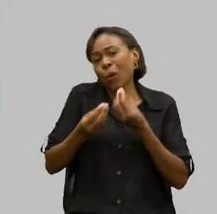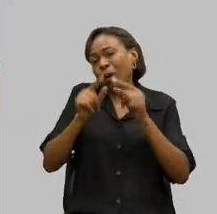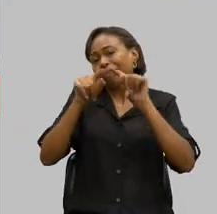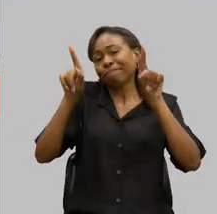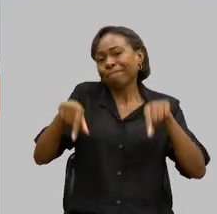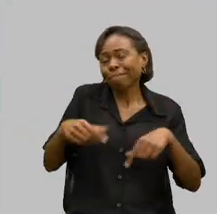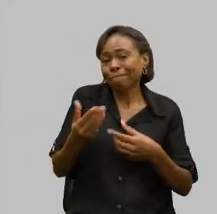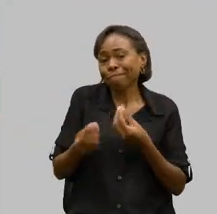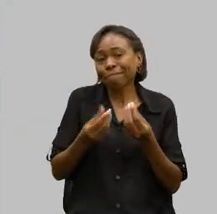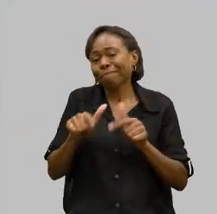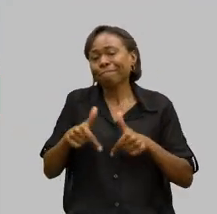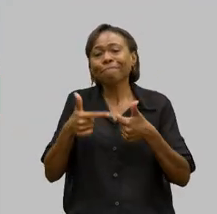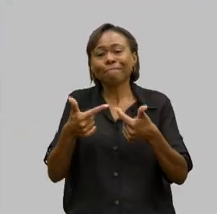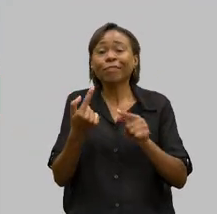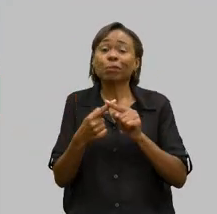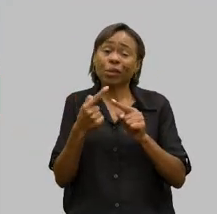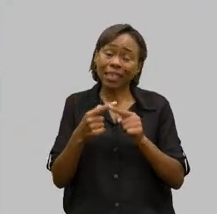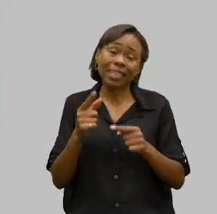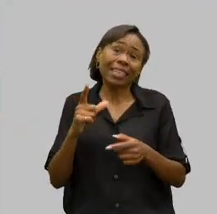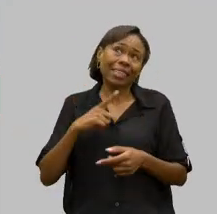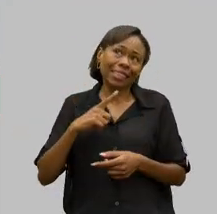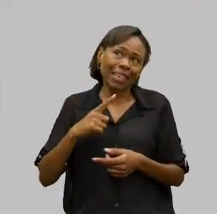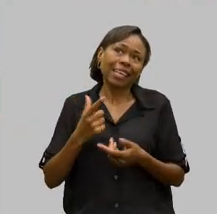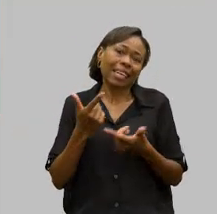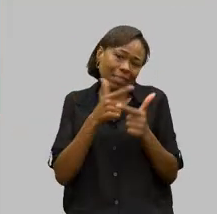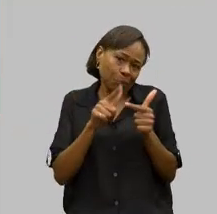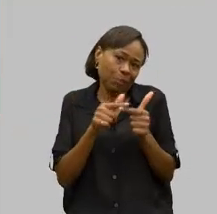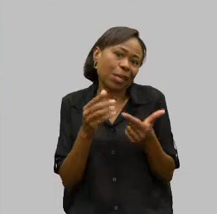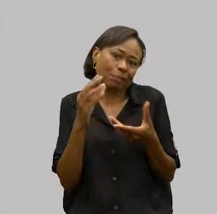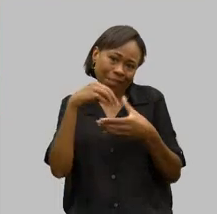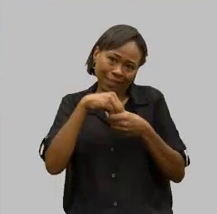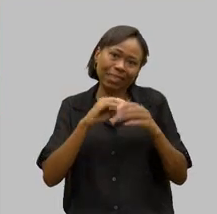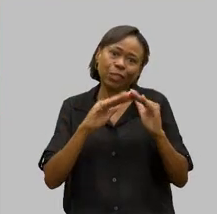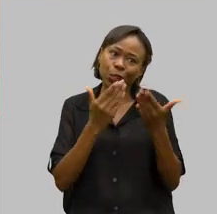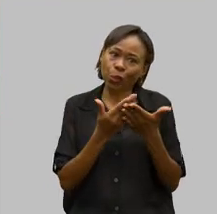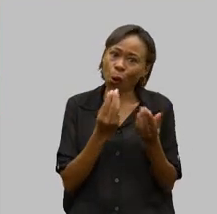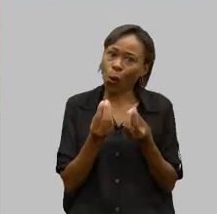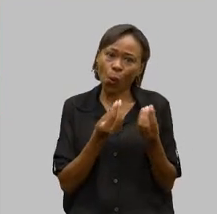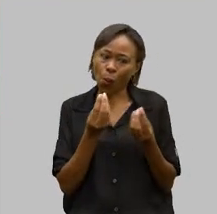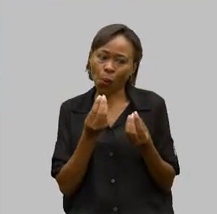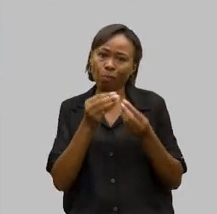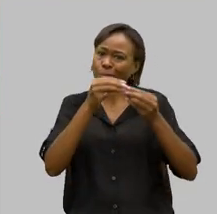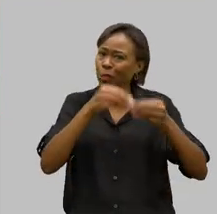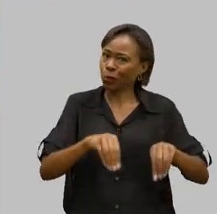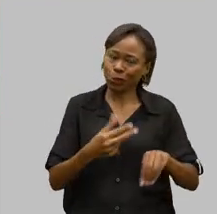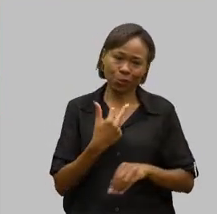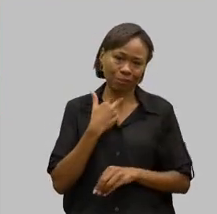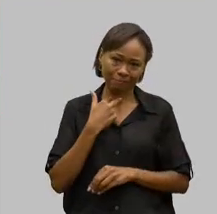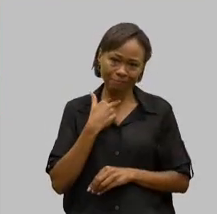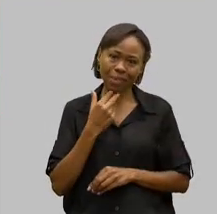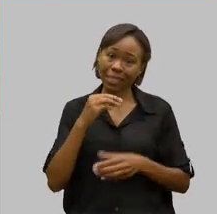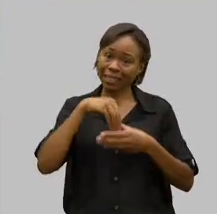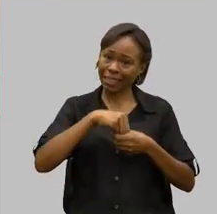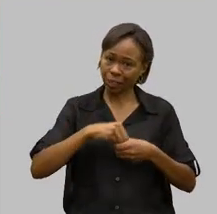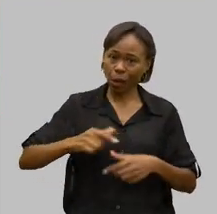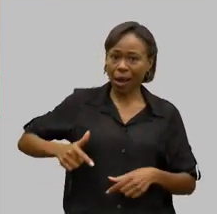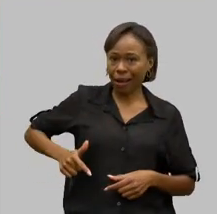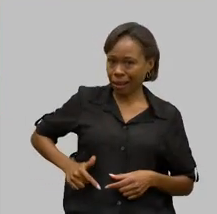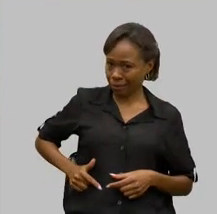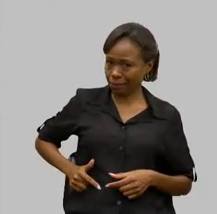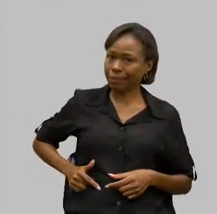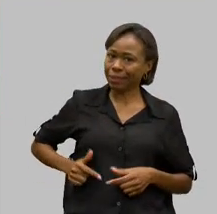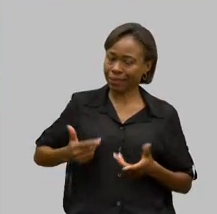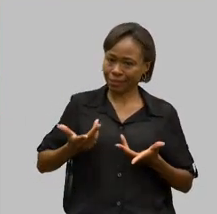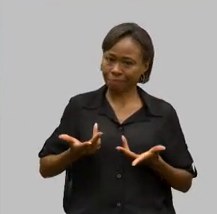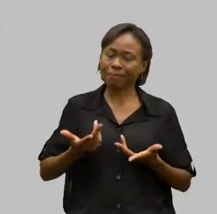cotidiano escolar que a senhora trouxe muito bem, que não pode ser afetado com a presença de armas no interior da escola, que é algo que a gente